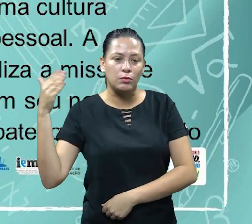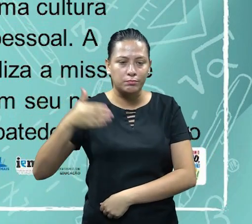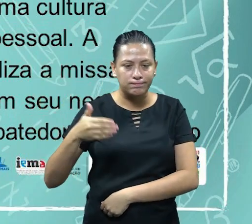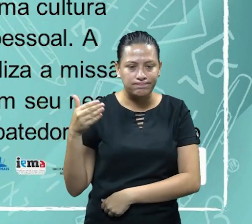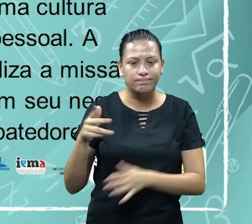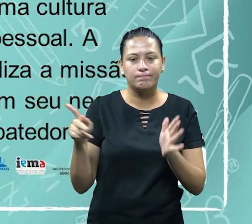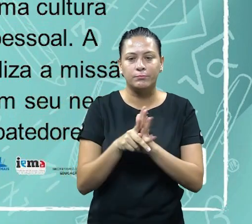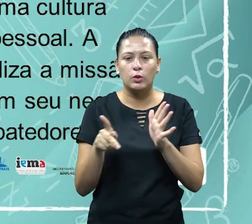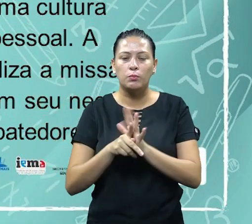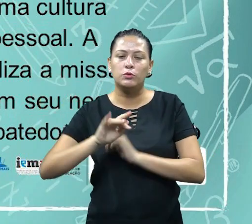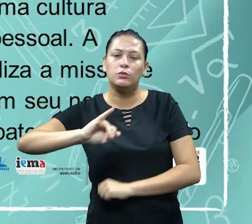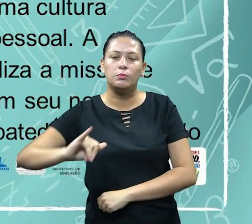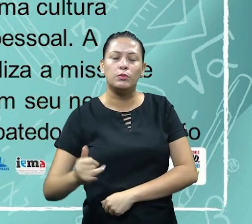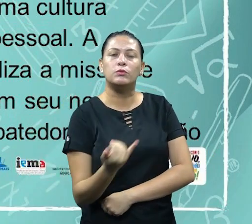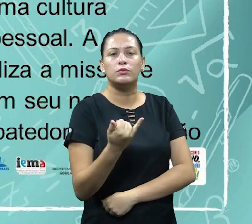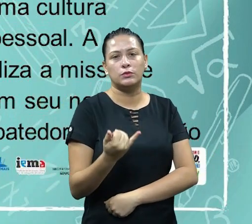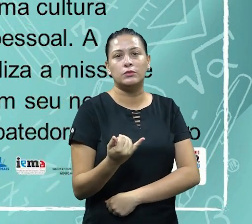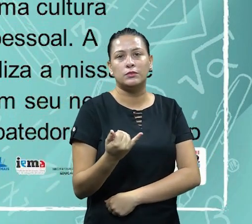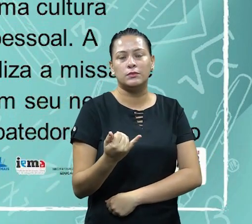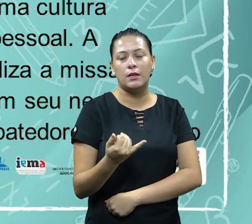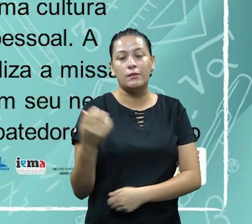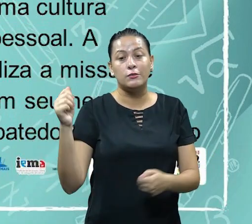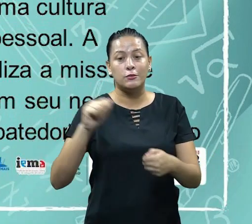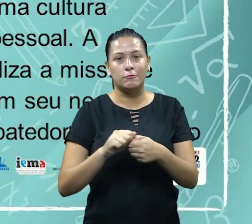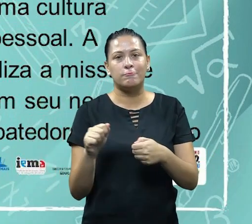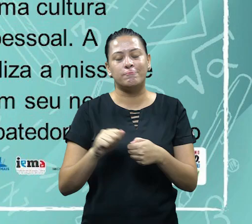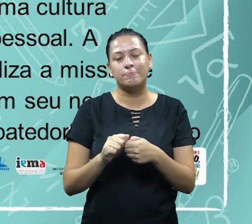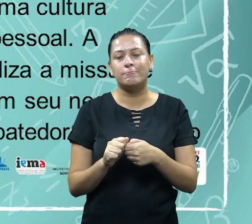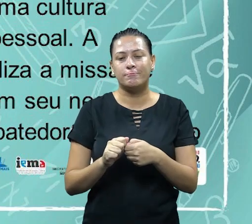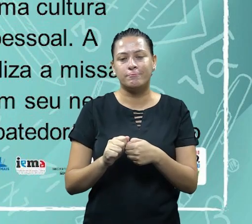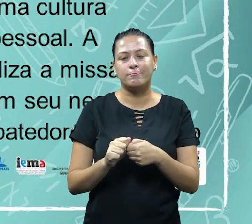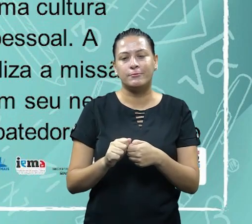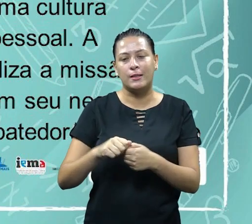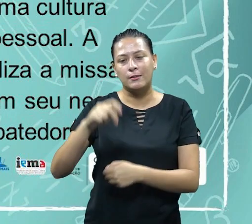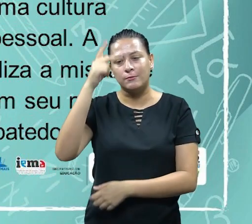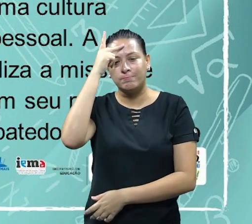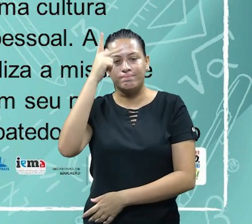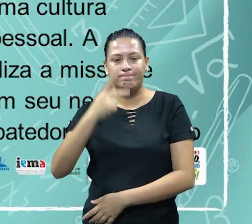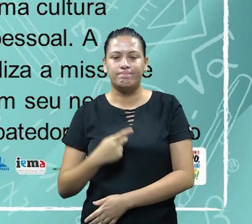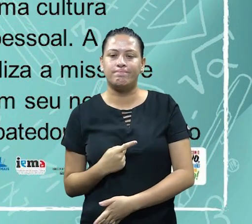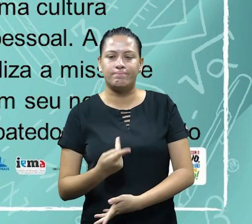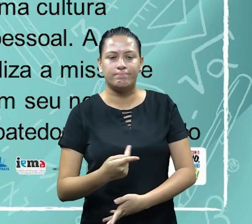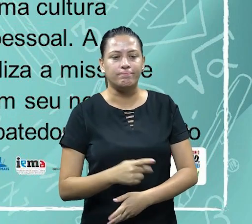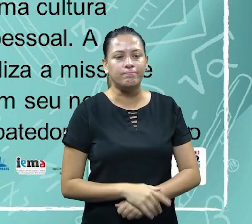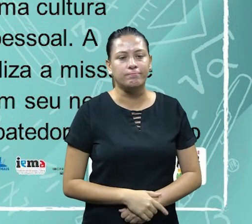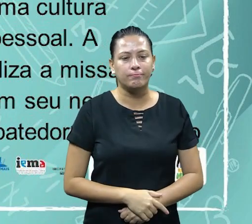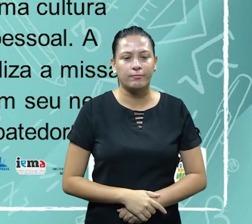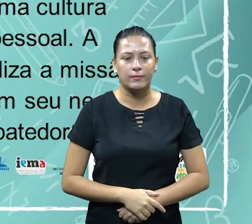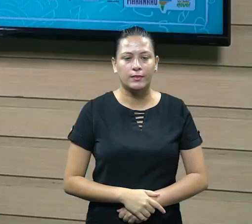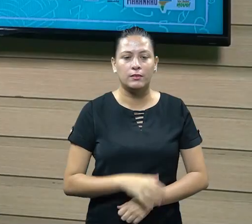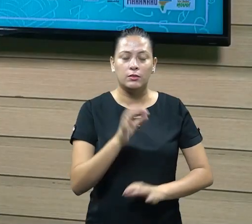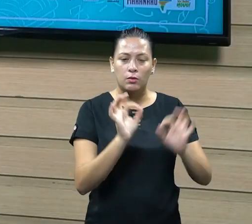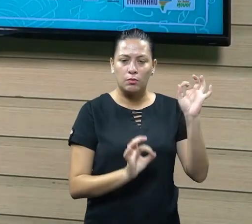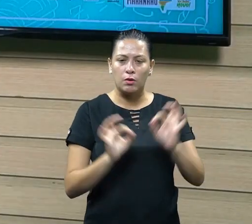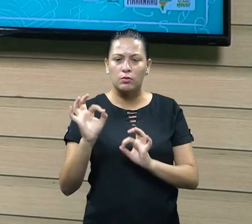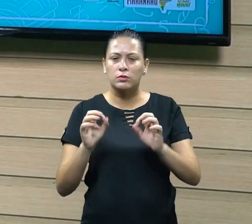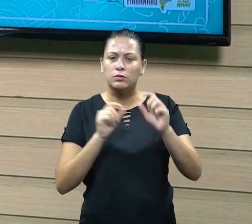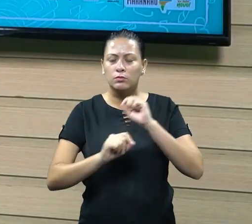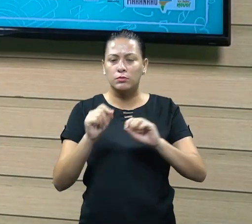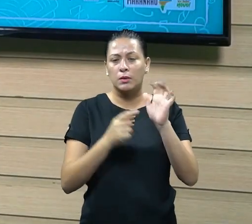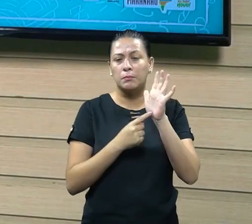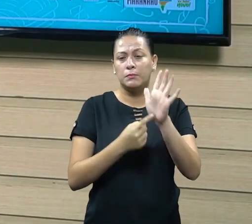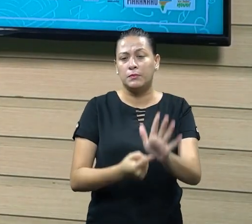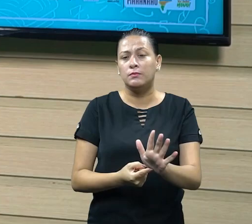realização pessoal. Olha lá as palavras que eu trago. Preocupação em educar, treinar, motivar e liderar pessoas. Então, mais do que